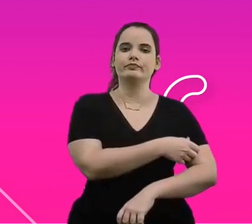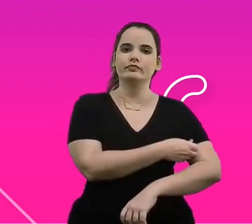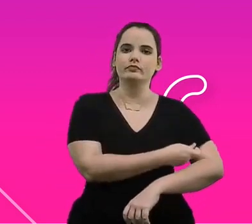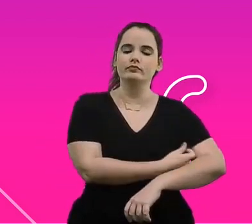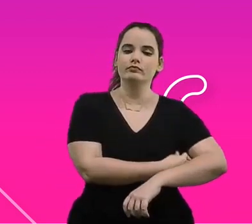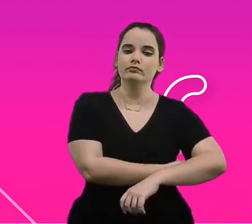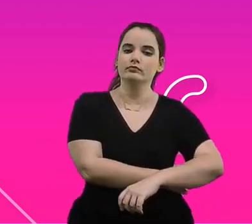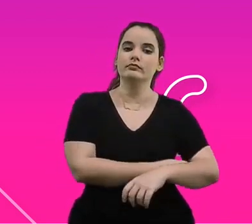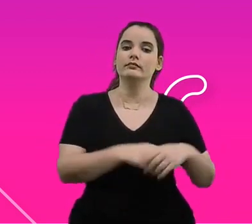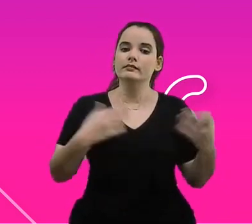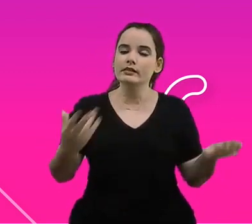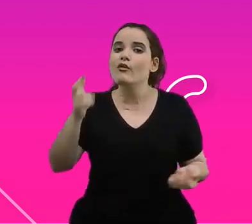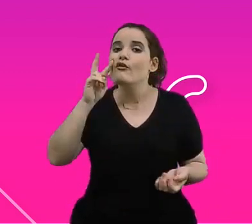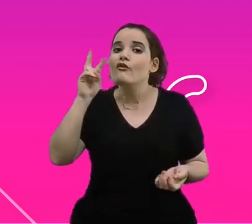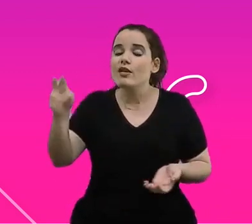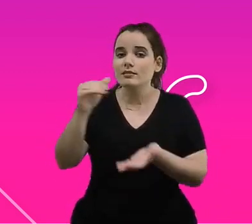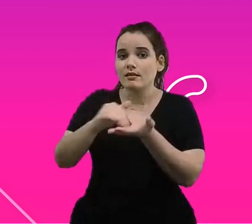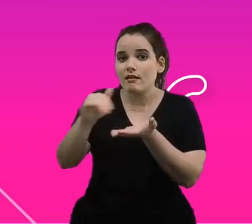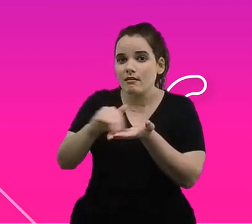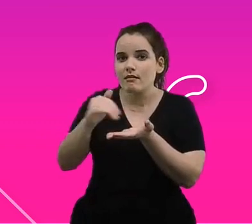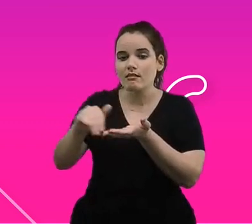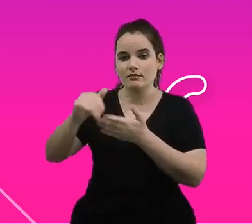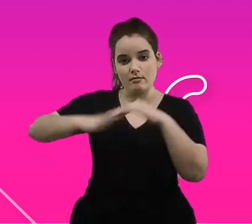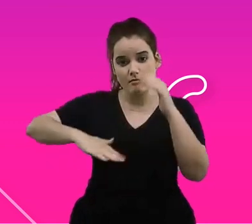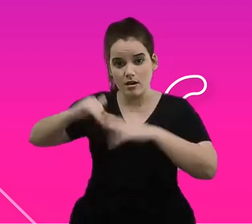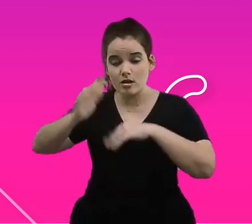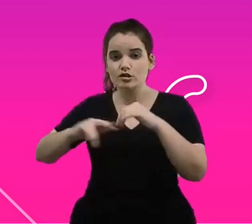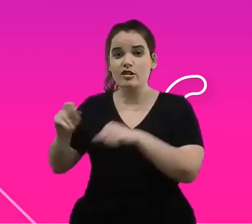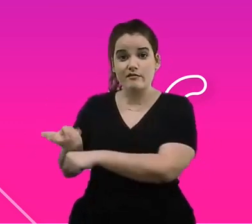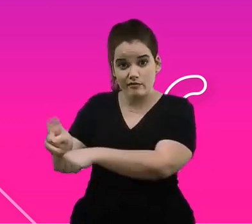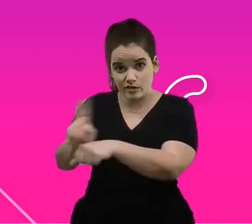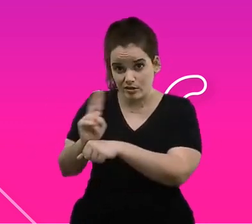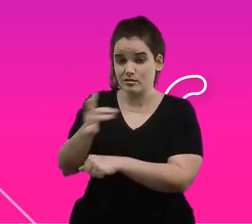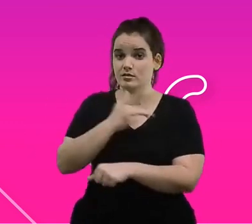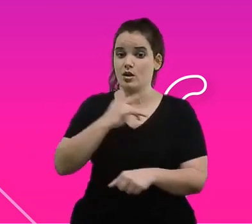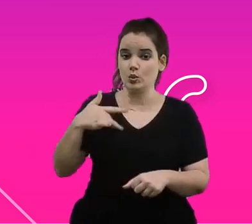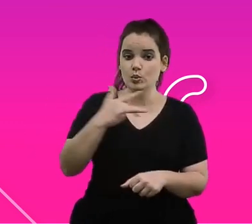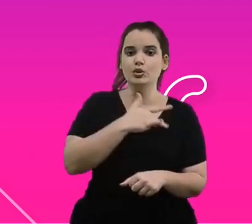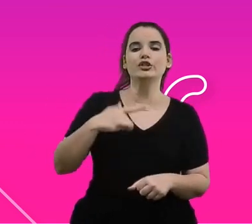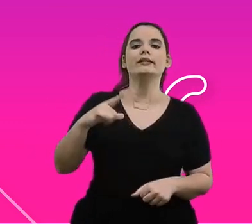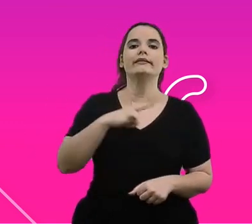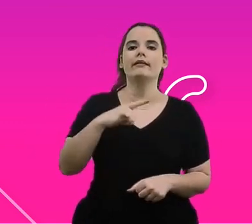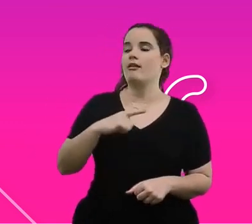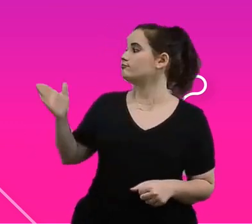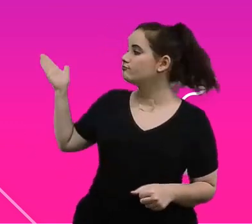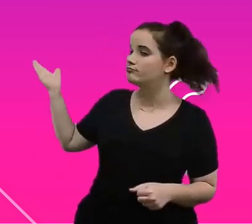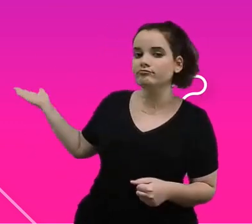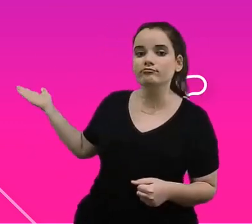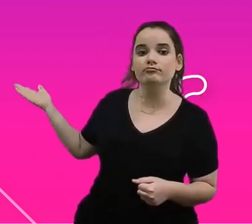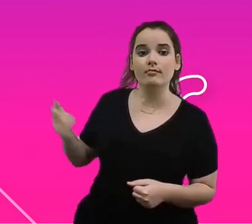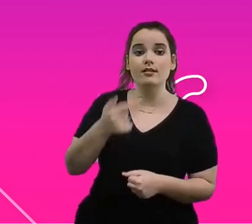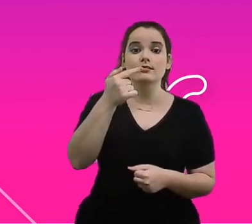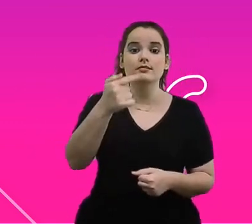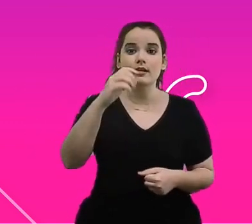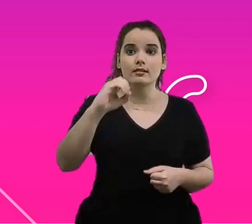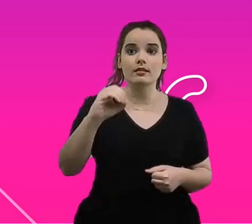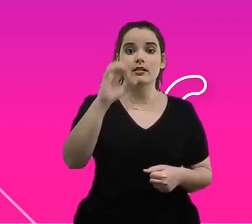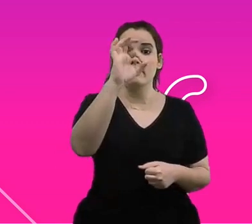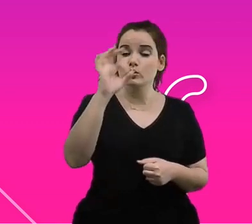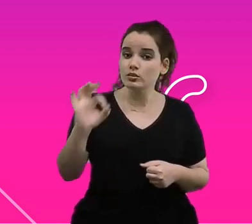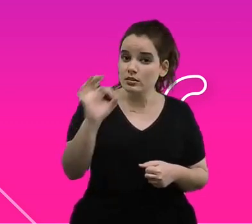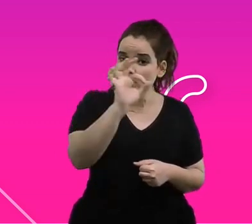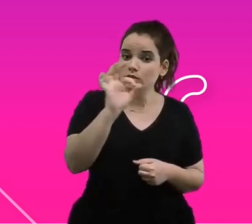da alimentação, da agropecuária e da pecuária especificamente. Eu tenho trabalhado aí profissionalmente,